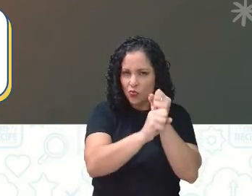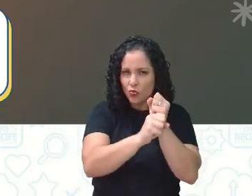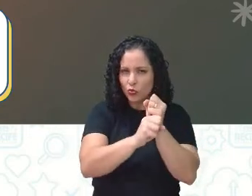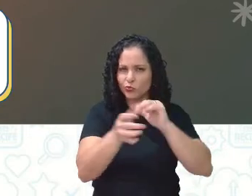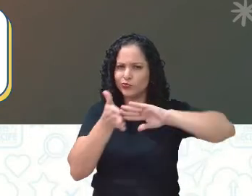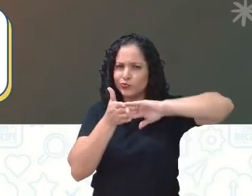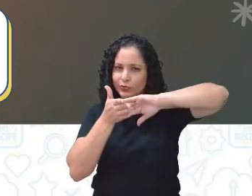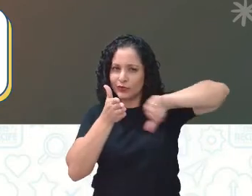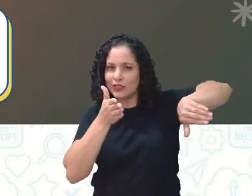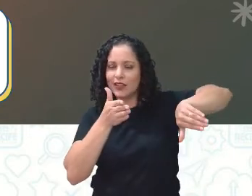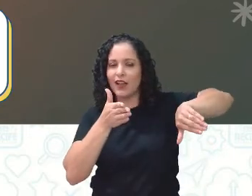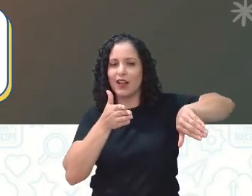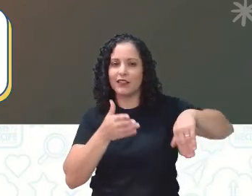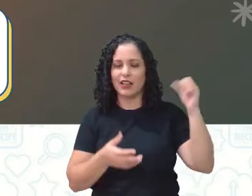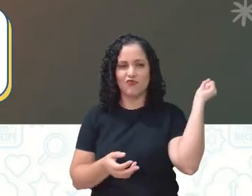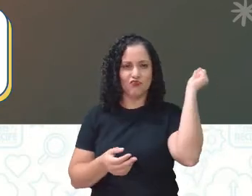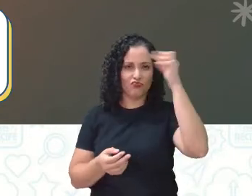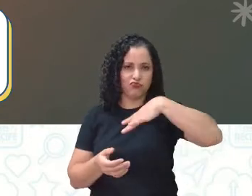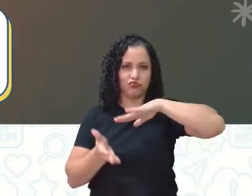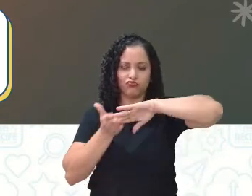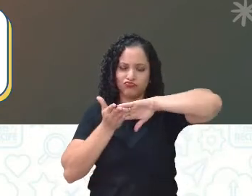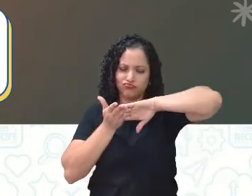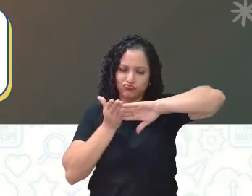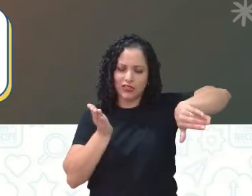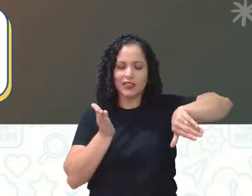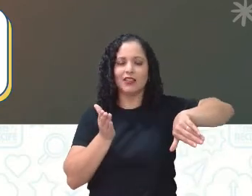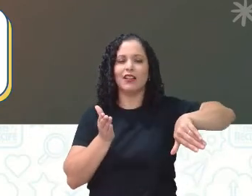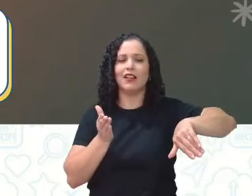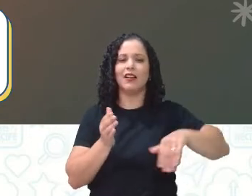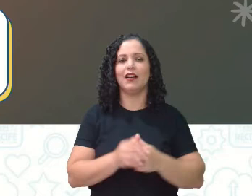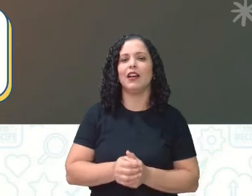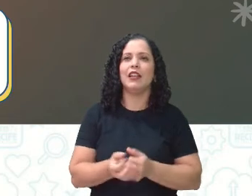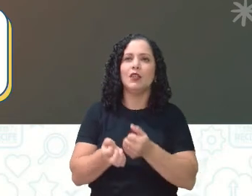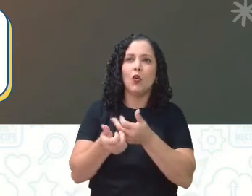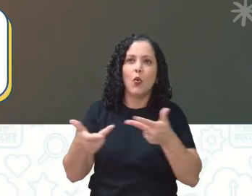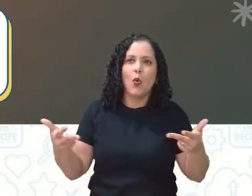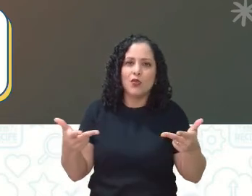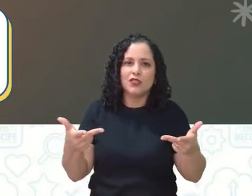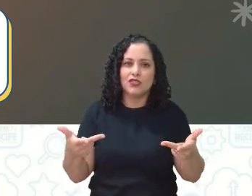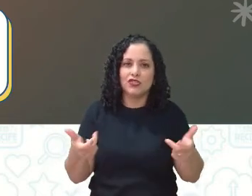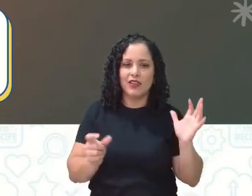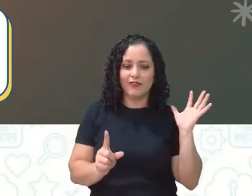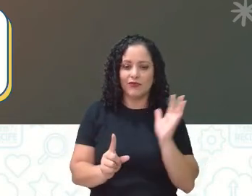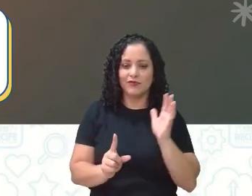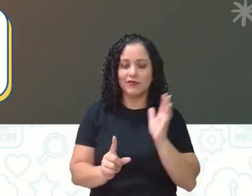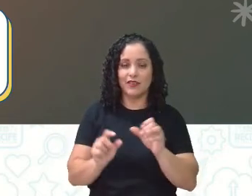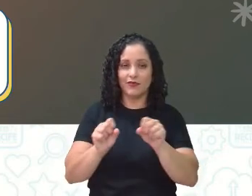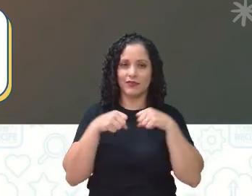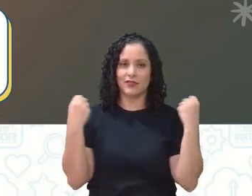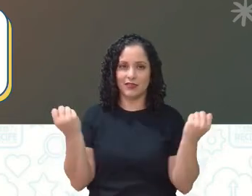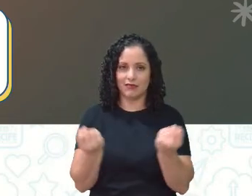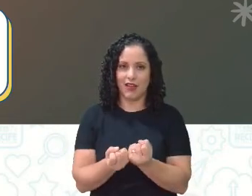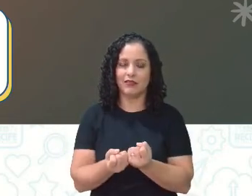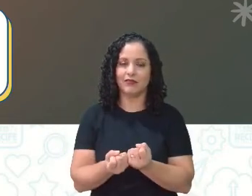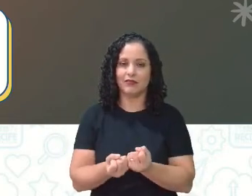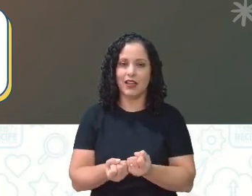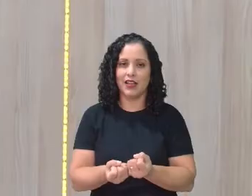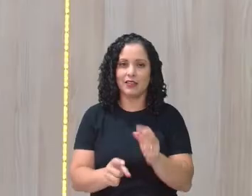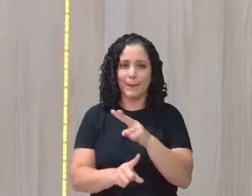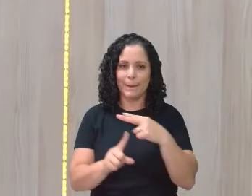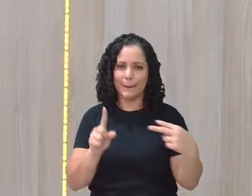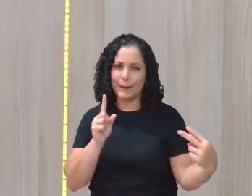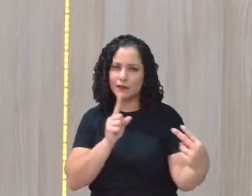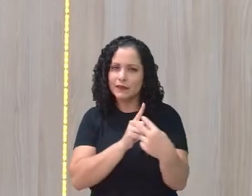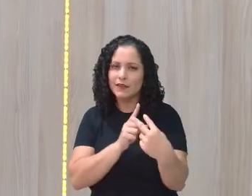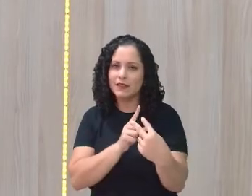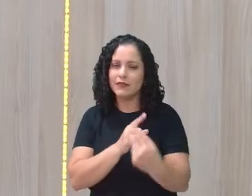da ignorância e as superstições que dominavam a sociedade da época. Né? Essa visão aí que